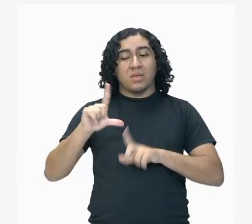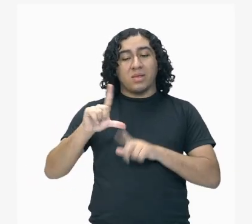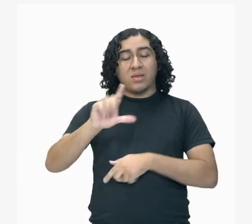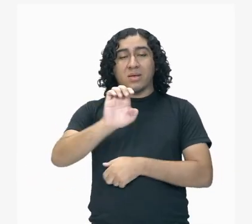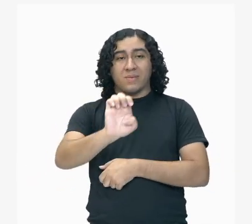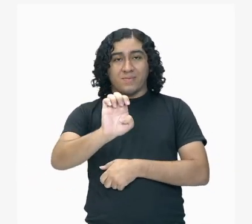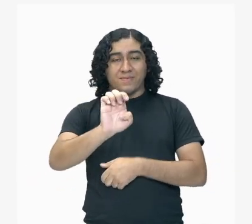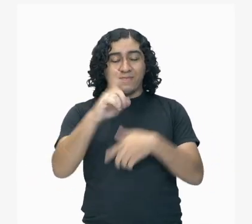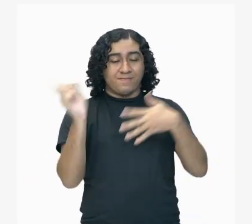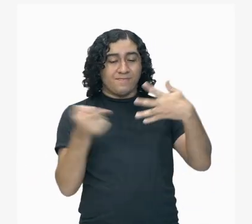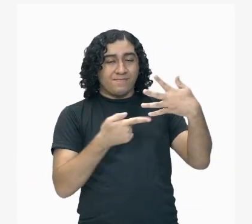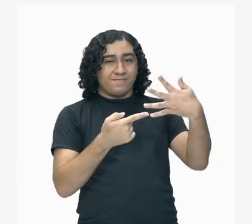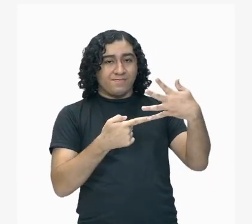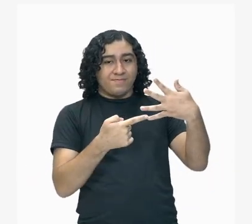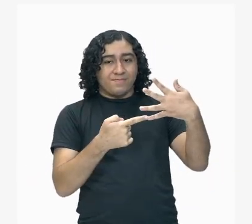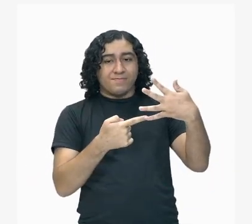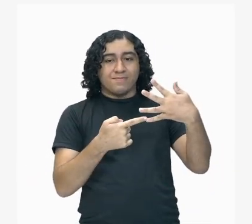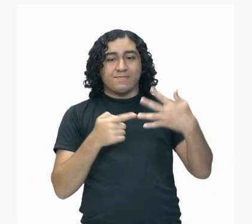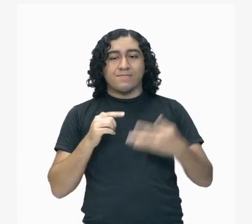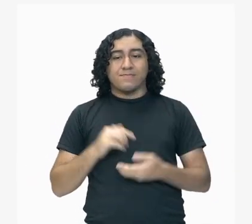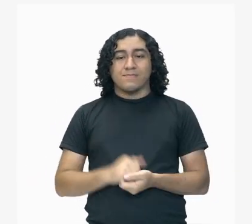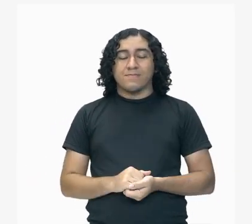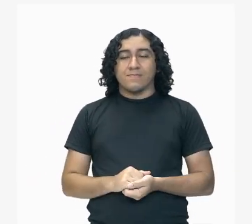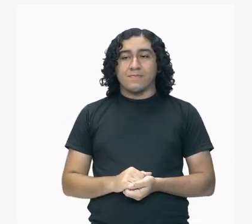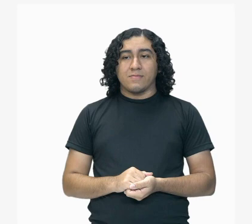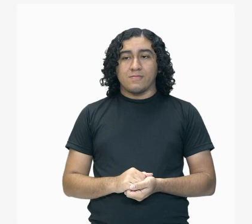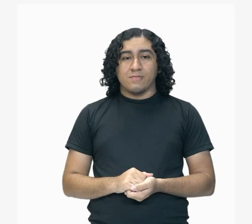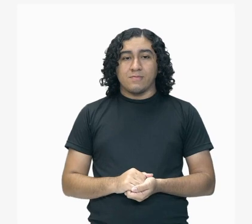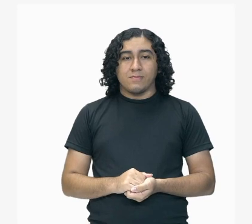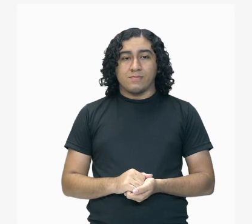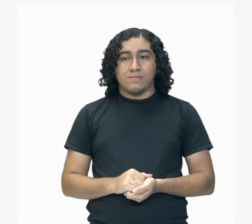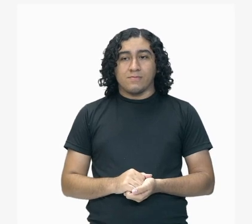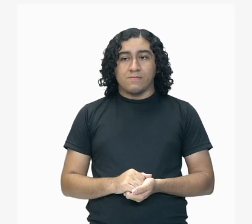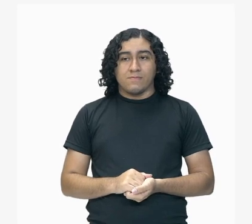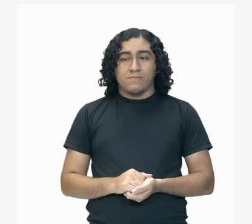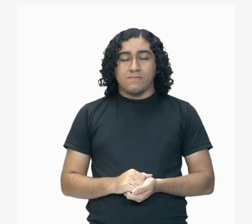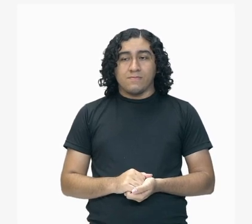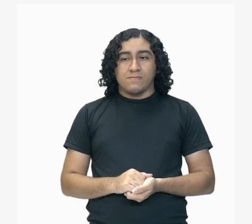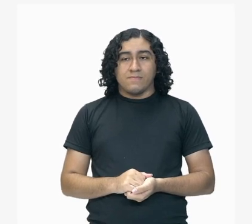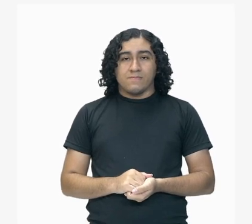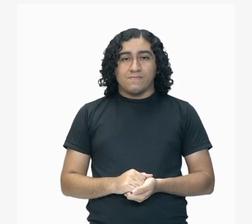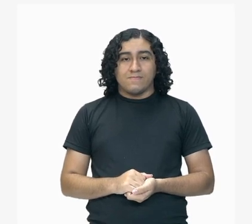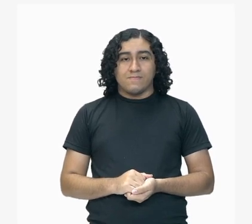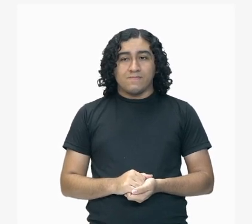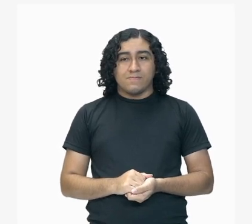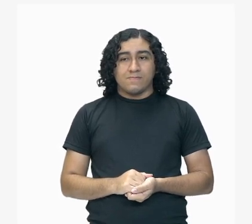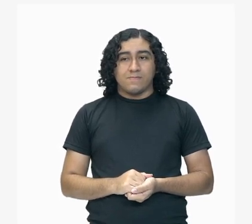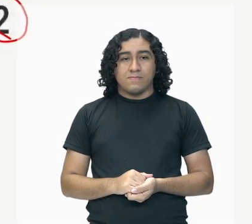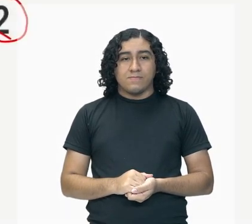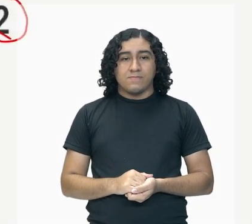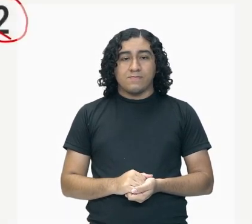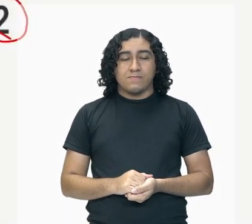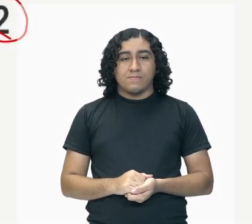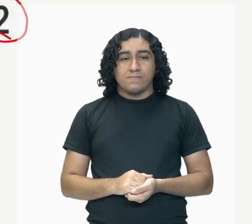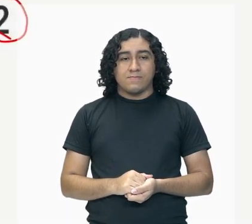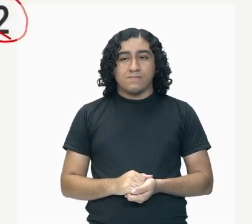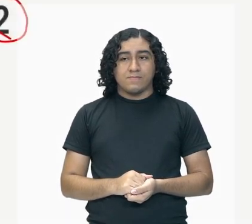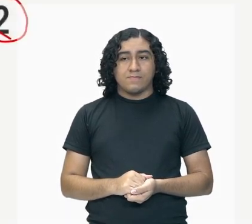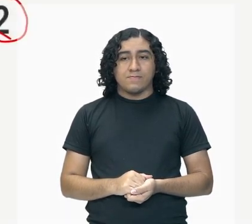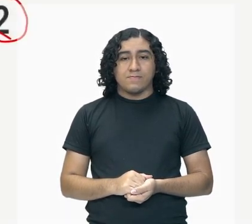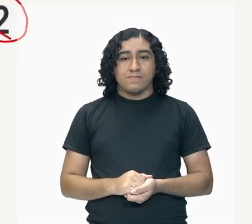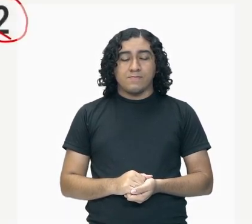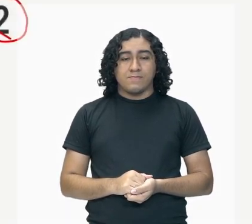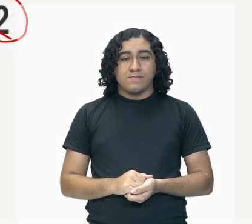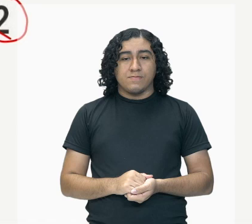800 m/s tá bom é a nossa velocidade de propagação da